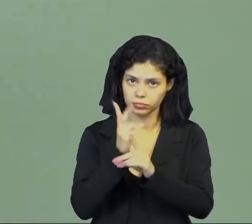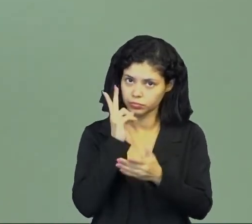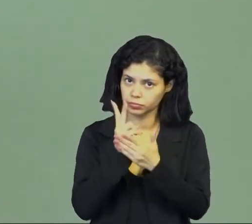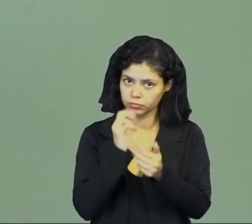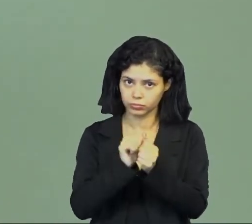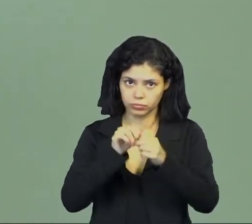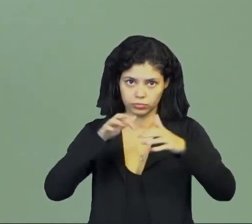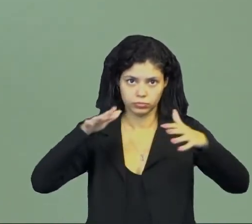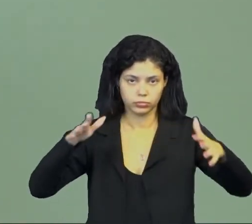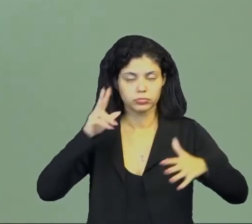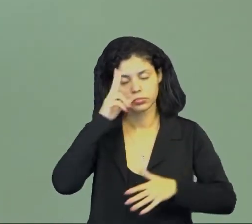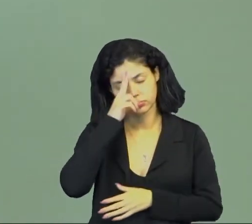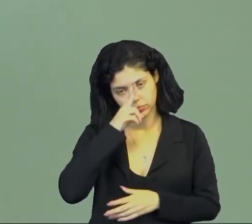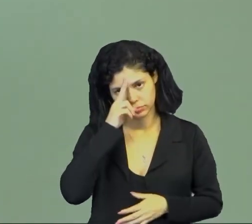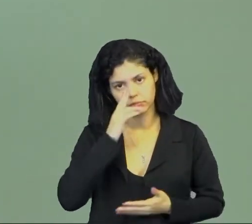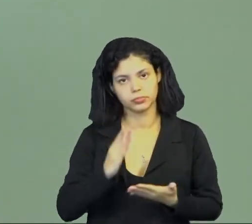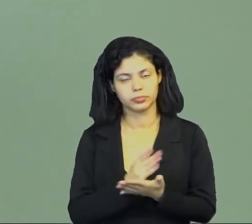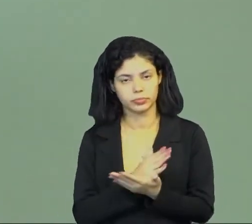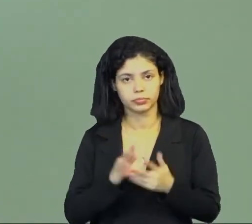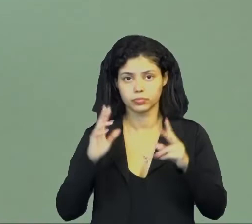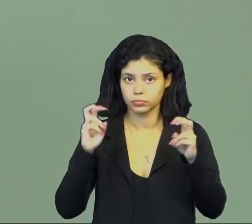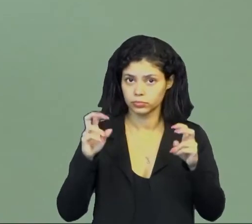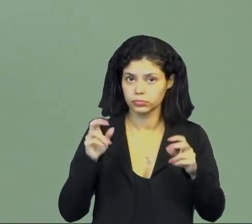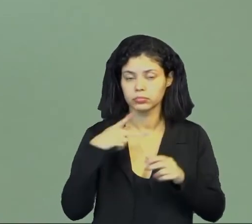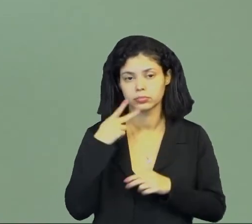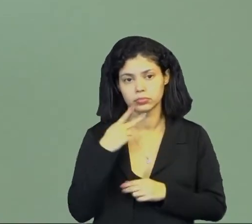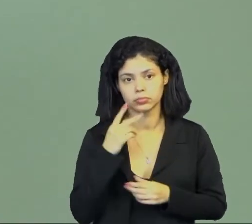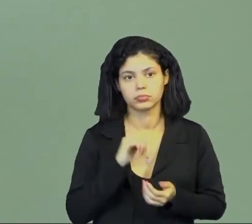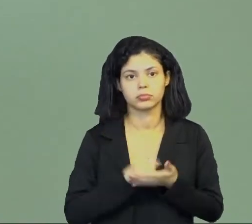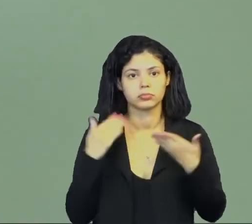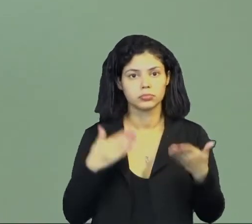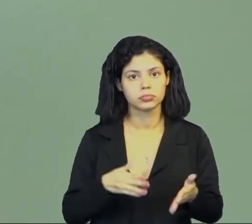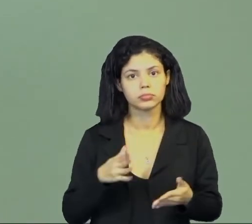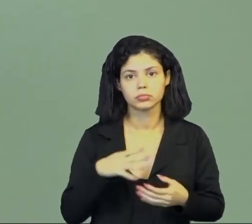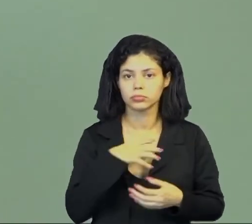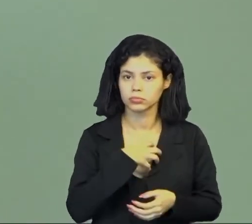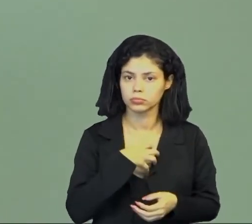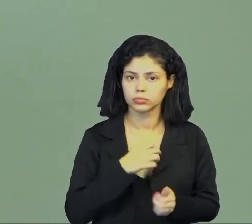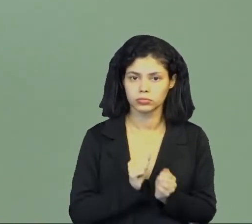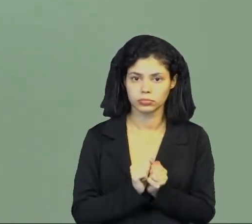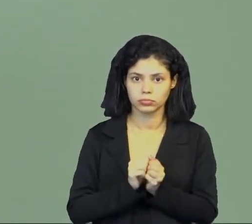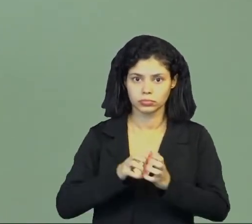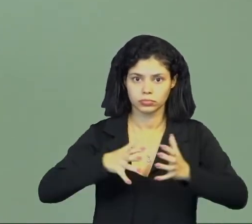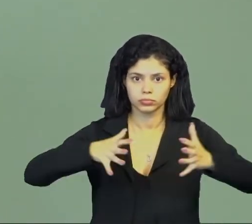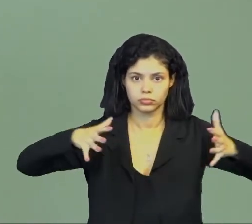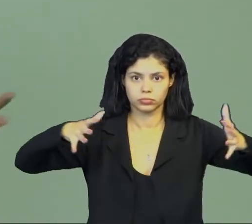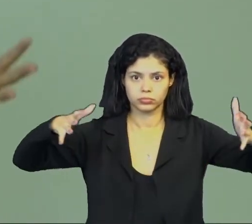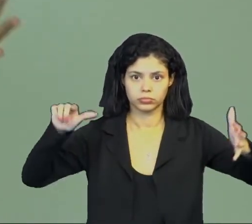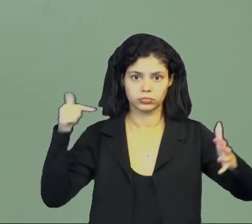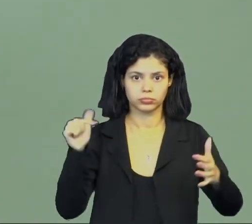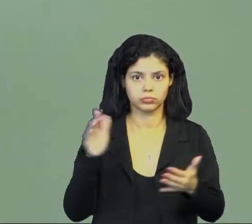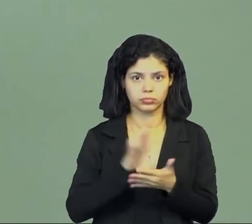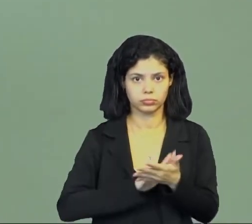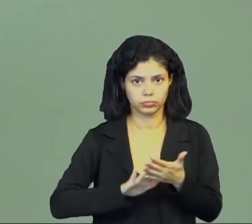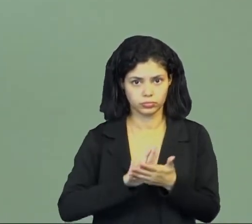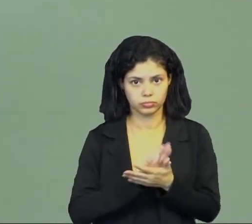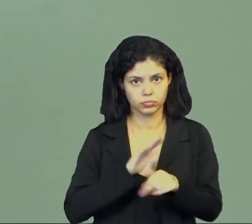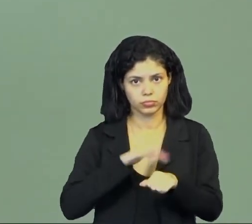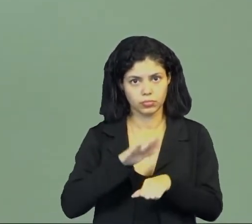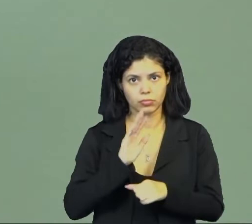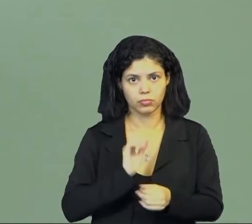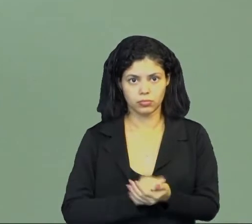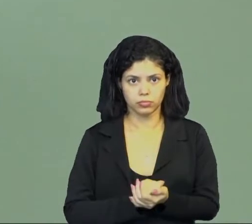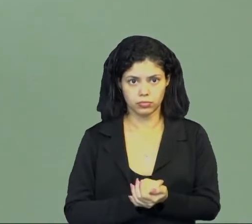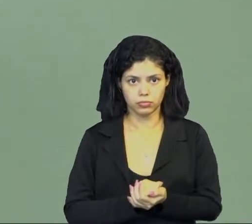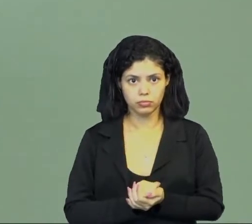se expandindo. Lembrando que tem algumas teorias que dizem que vai chegar um momento que ela vai se expandir tanto, que não vai ter mais espaço, e ela vai de novo